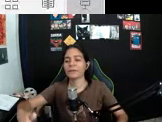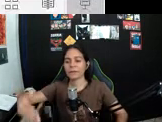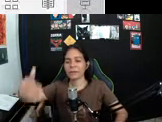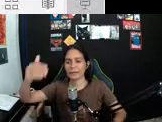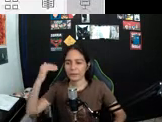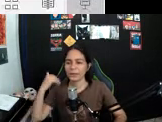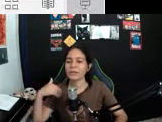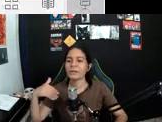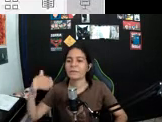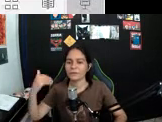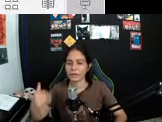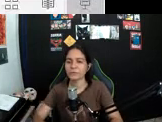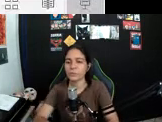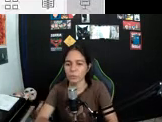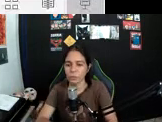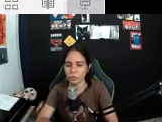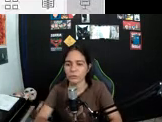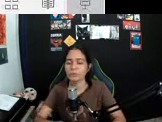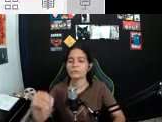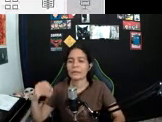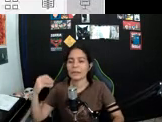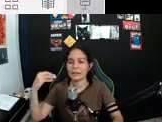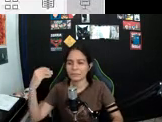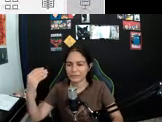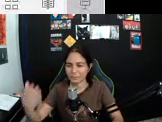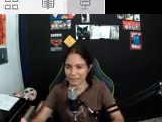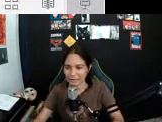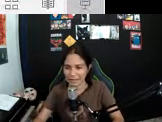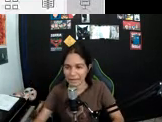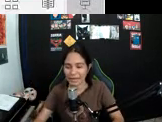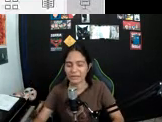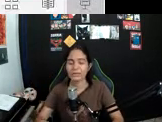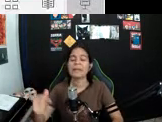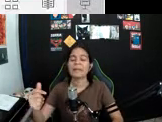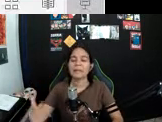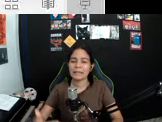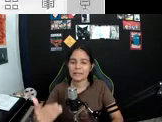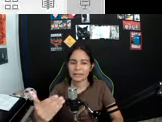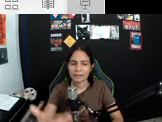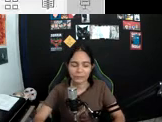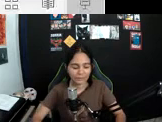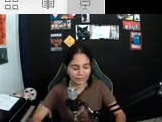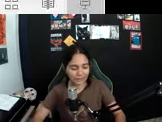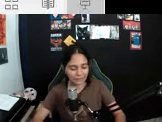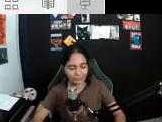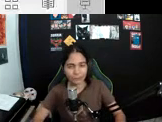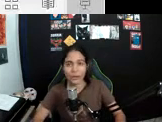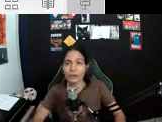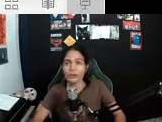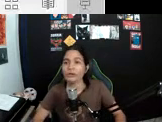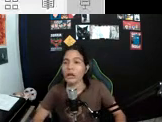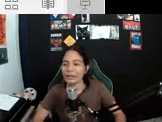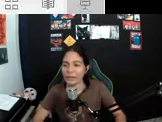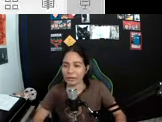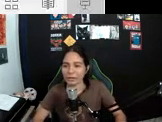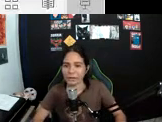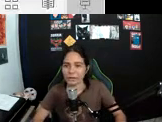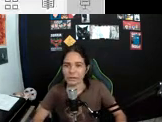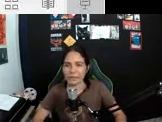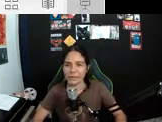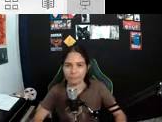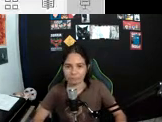Corém, significa que realmente ele fez um curso, né, uma especialidade e deu entrada. Só